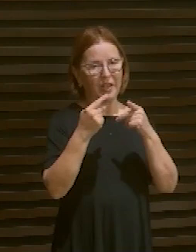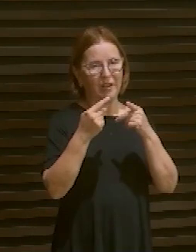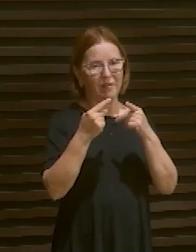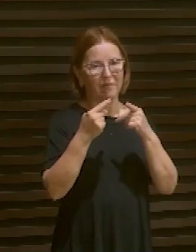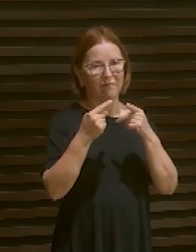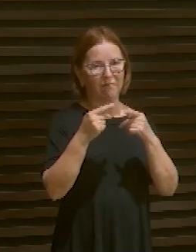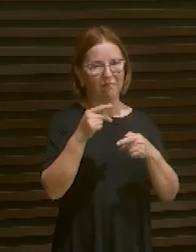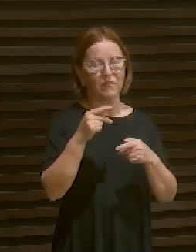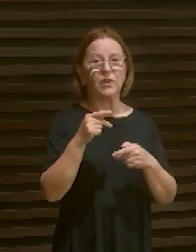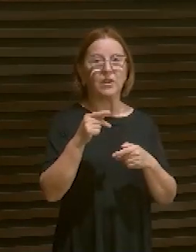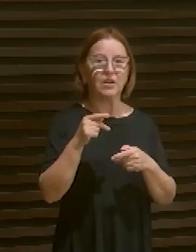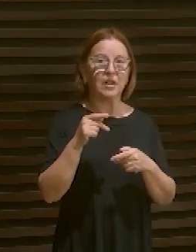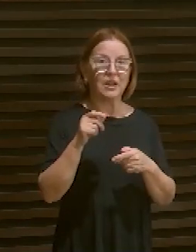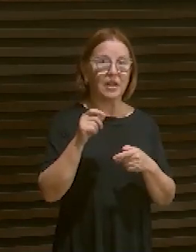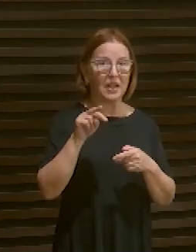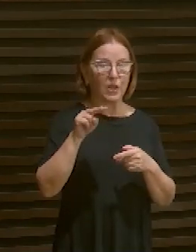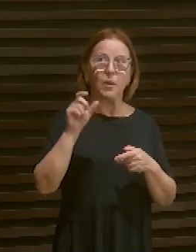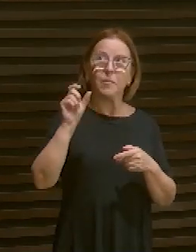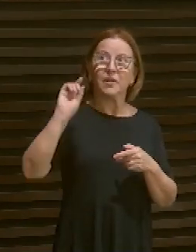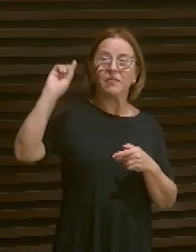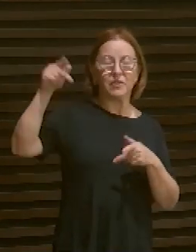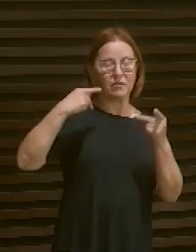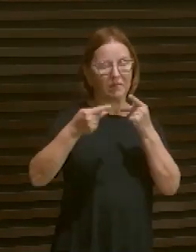a palavra de Deus.